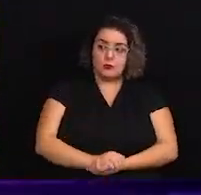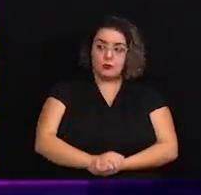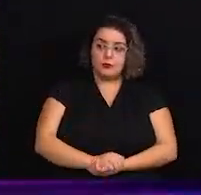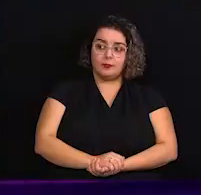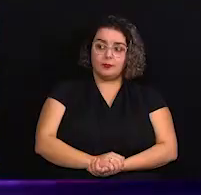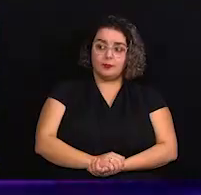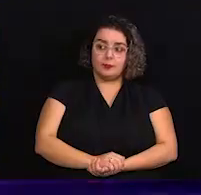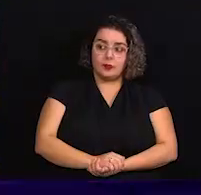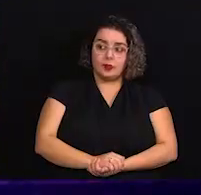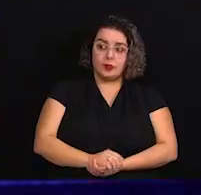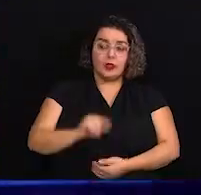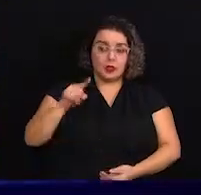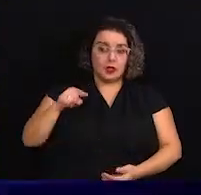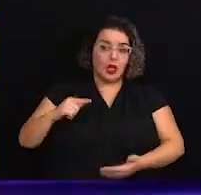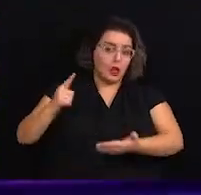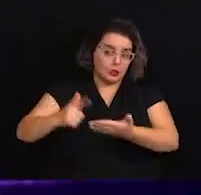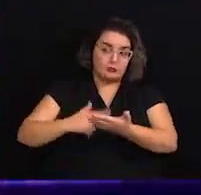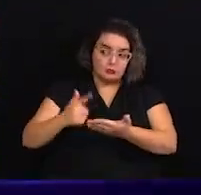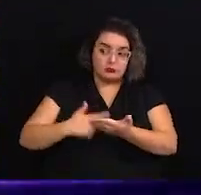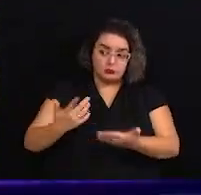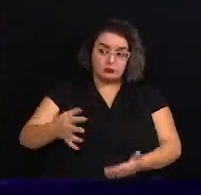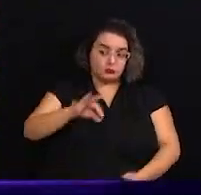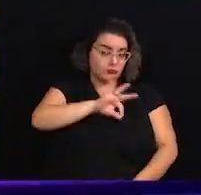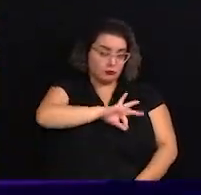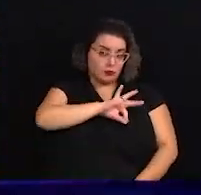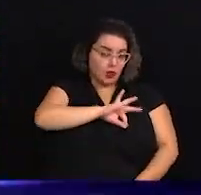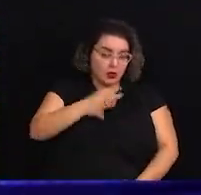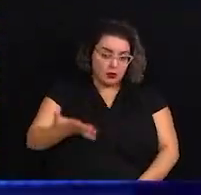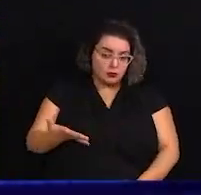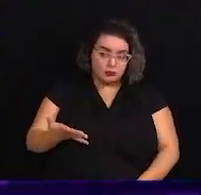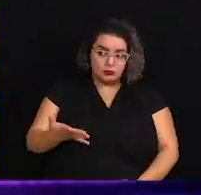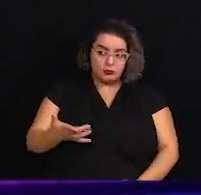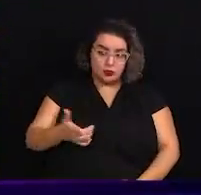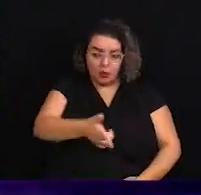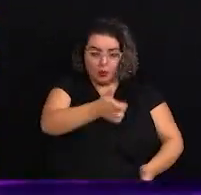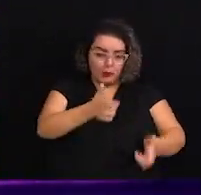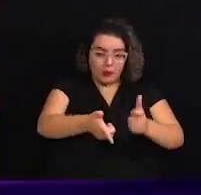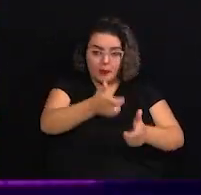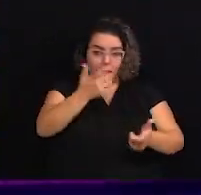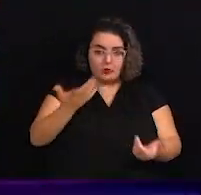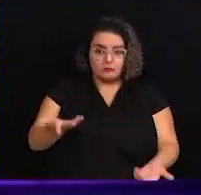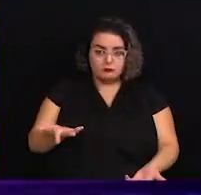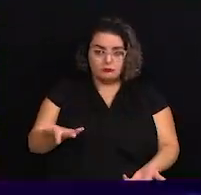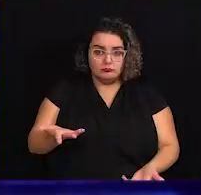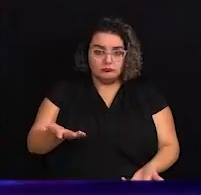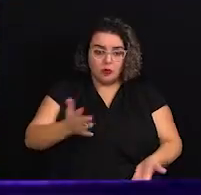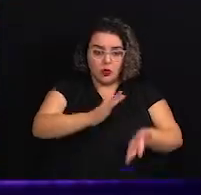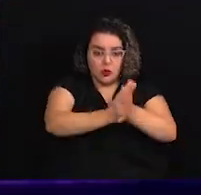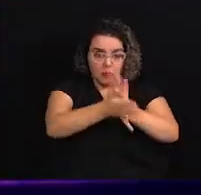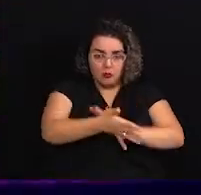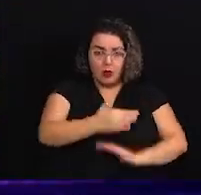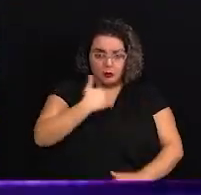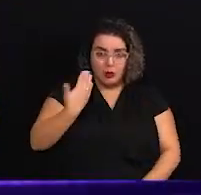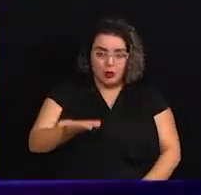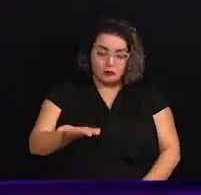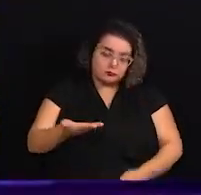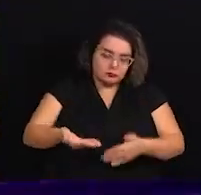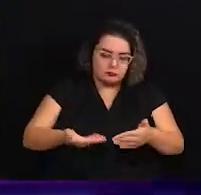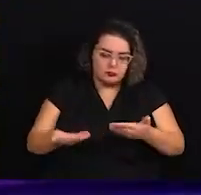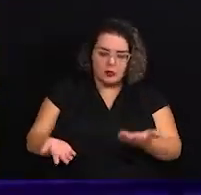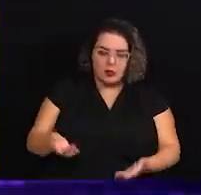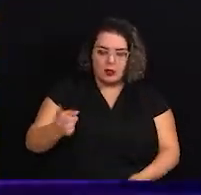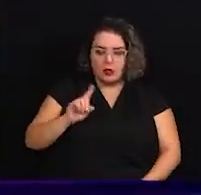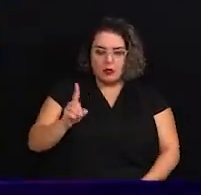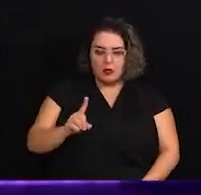Barone, o gênero policial, porque se trata de um assassinato, aí fica meio óbvio, né, que acaba tendo que lidar com isso, mas não é